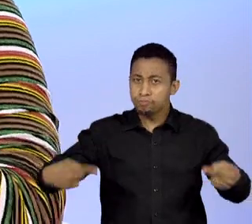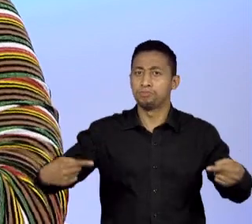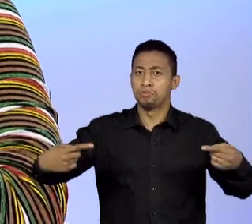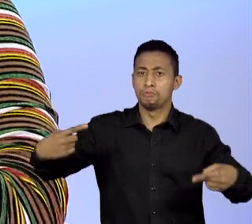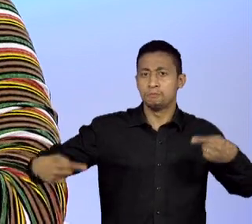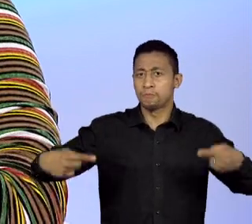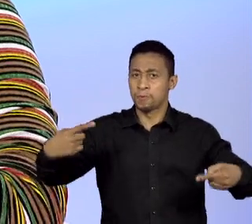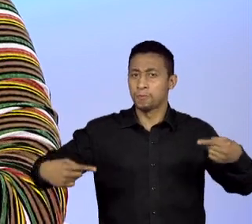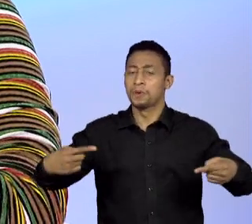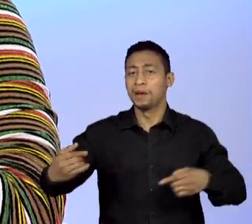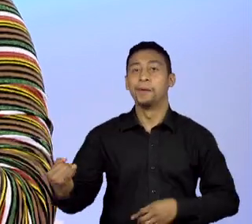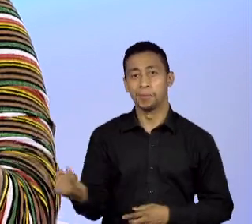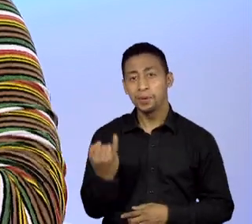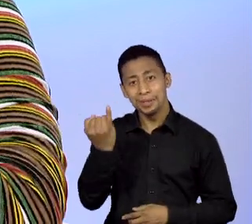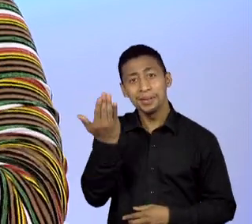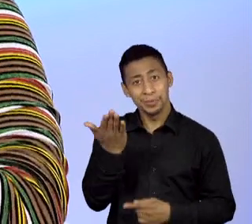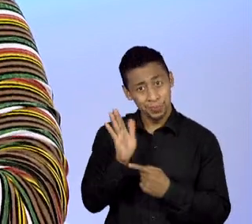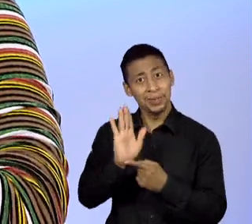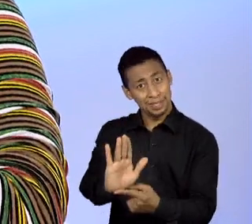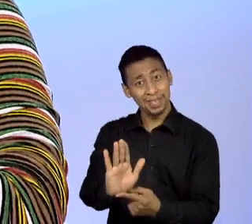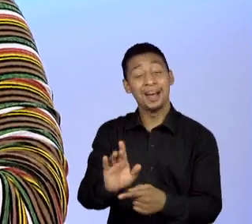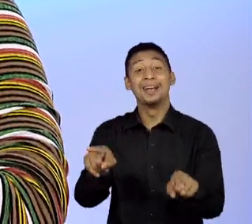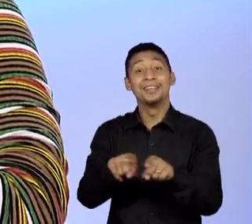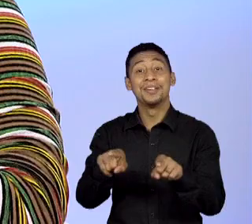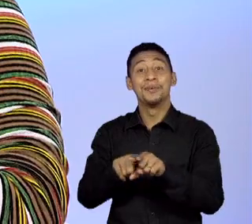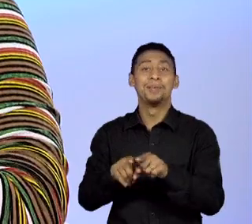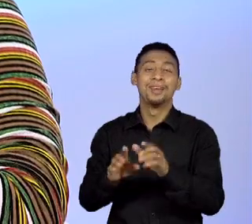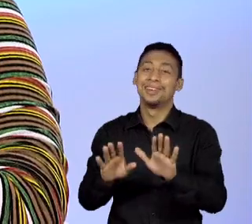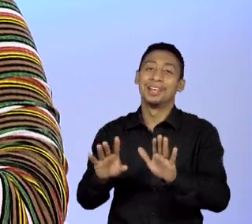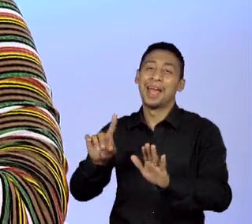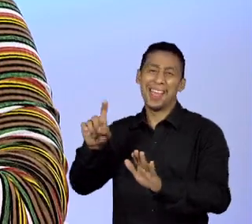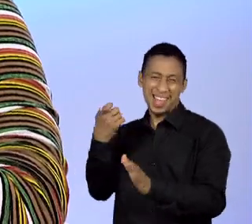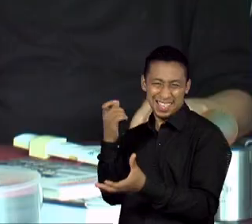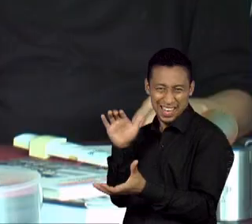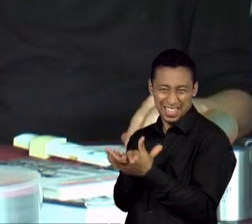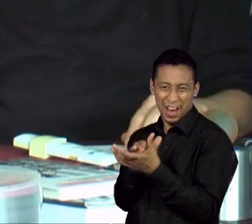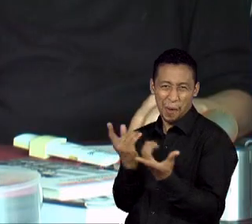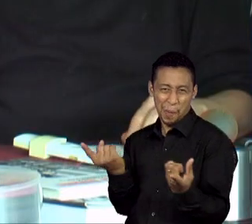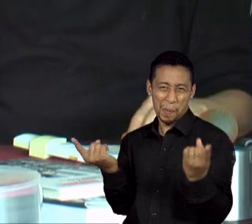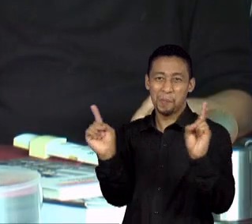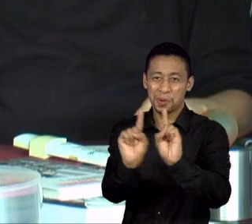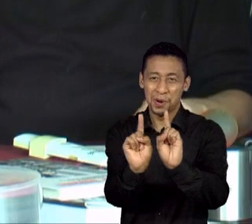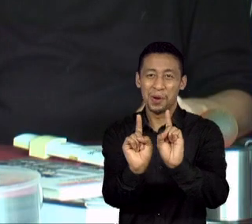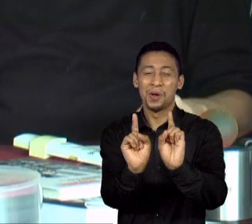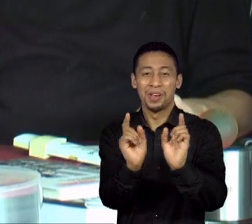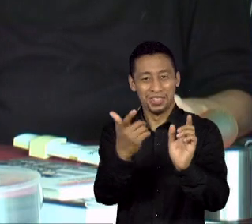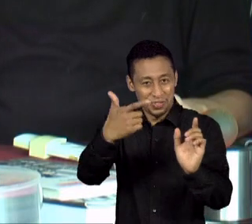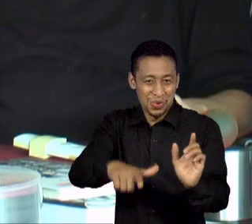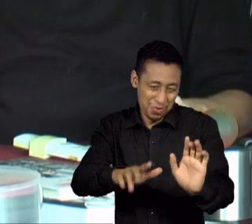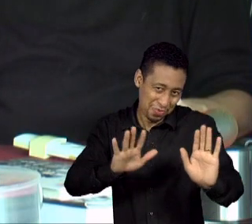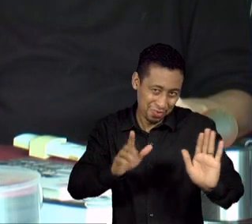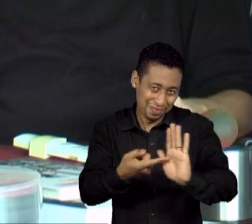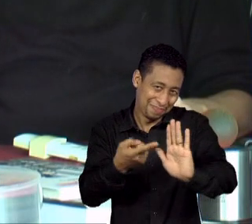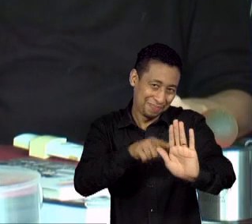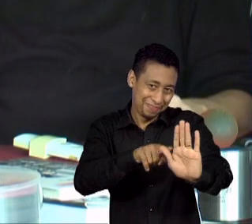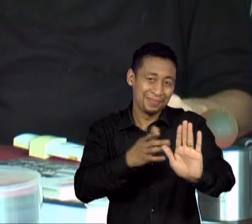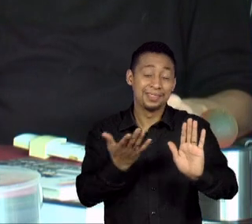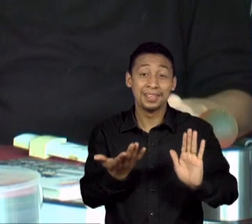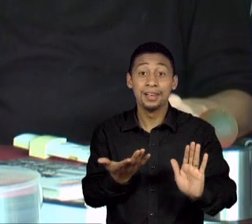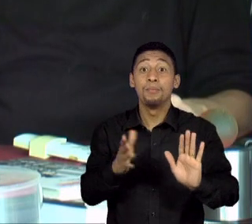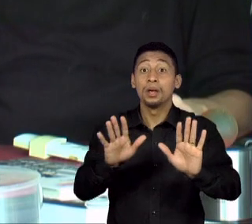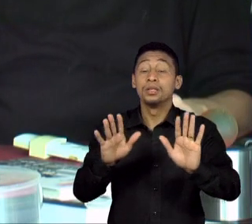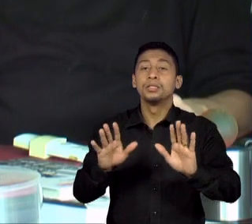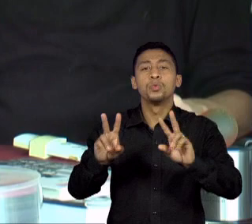pano de fundo, né, de um reencontro de um ex-casal. E falando em dramaturgia, me chamou a atenção